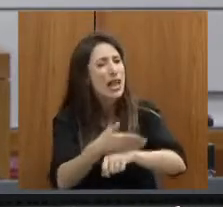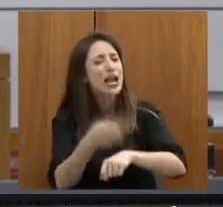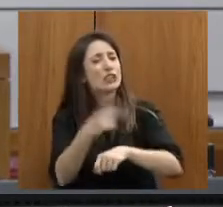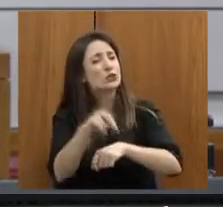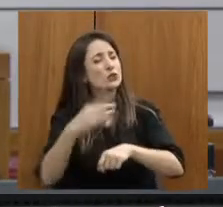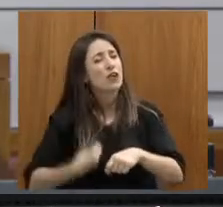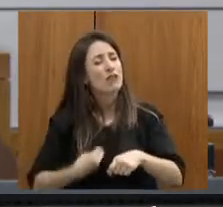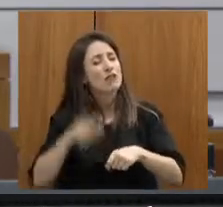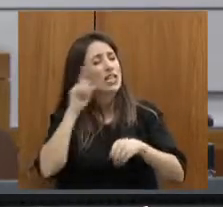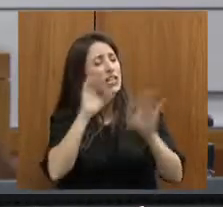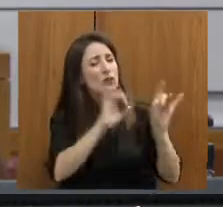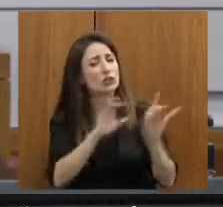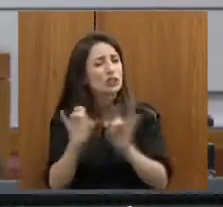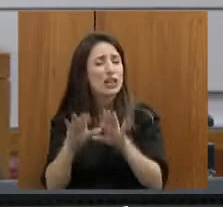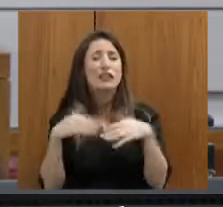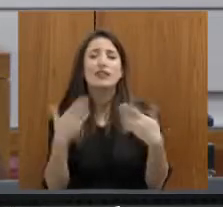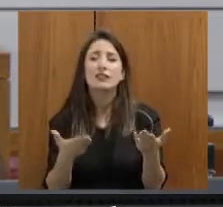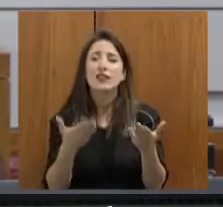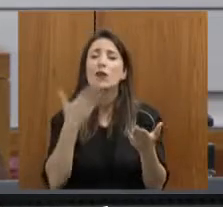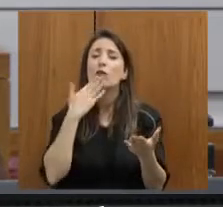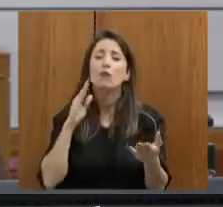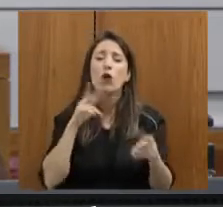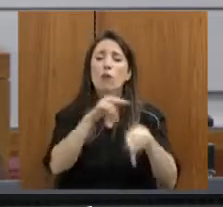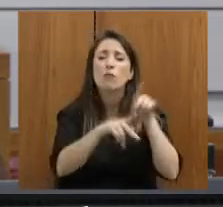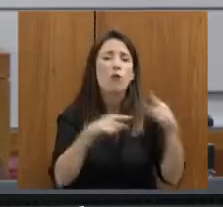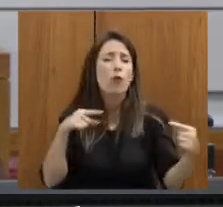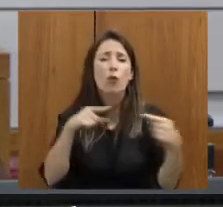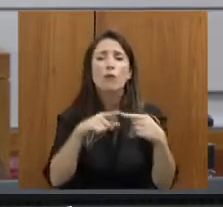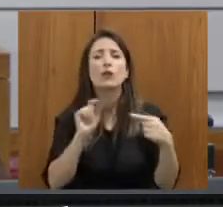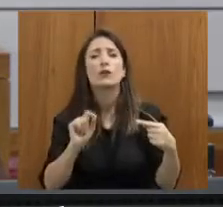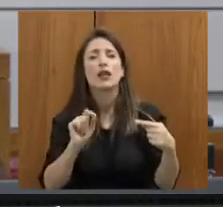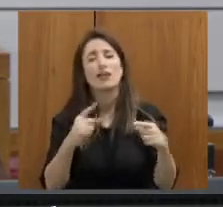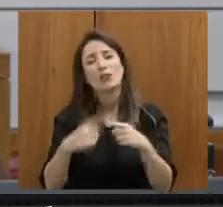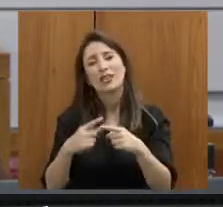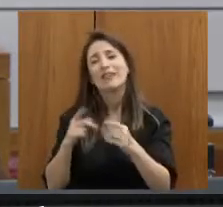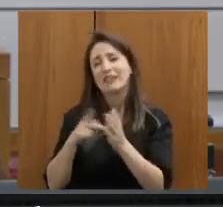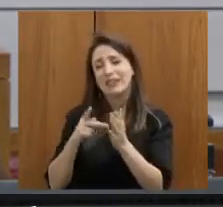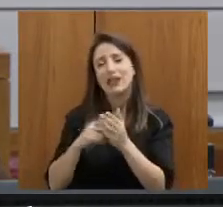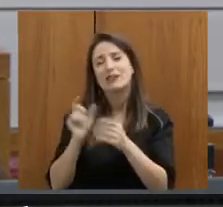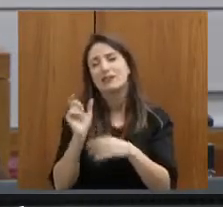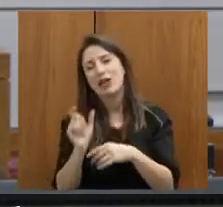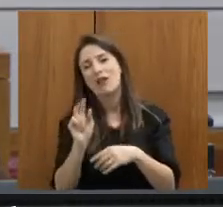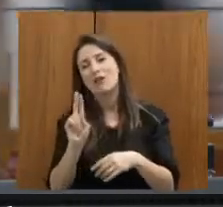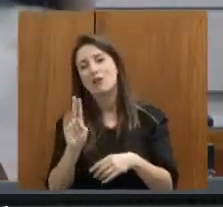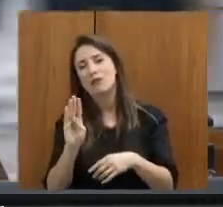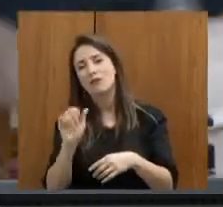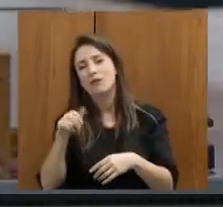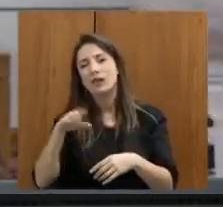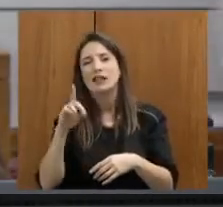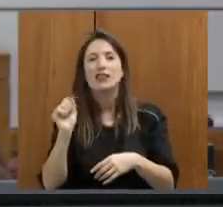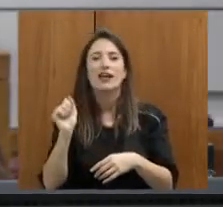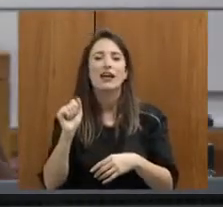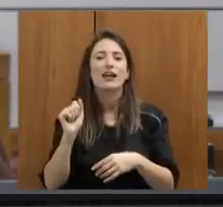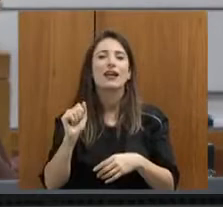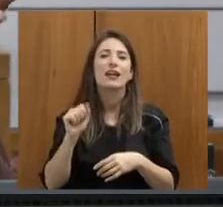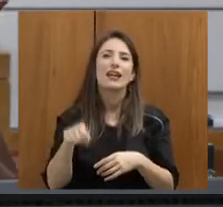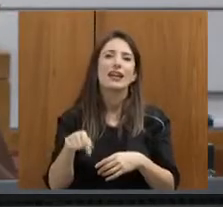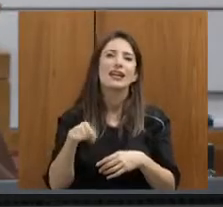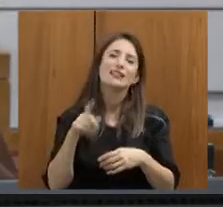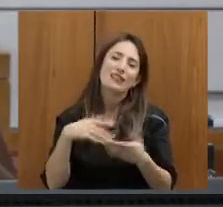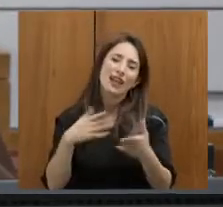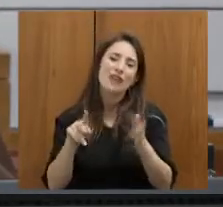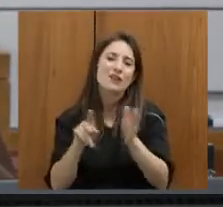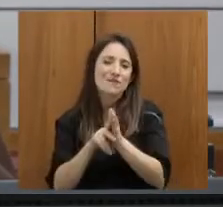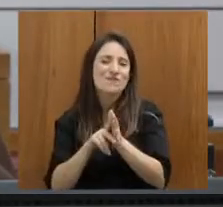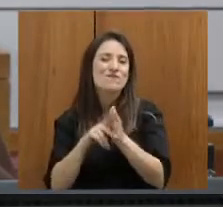junto para qual o povo mais ela atende mesmo porque também Umbanda também não é a palavra desde dados né junta fica falar pelo